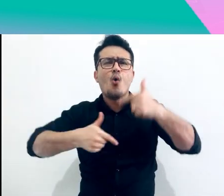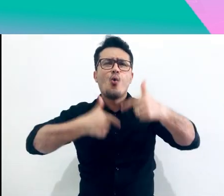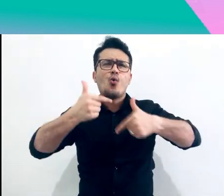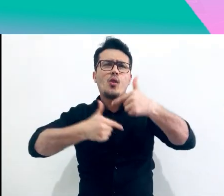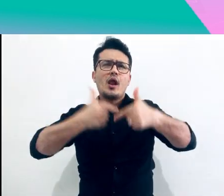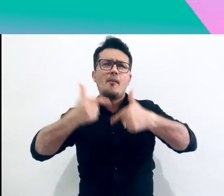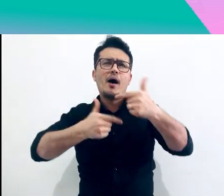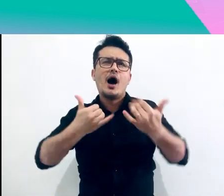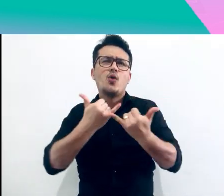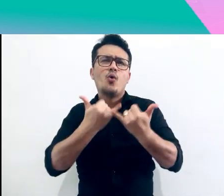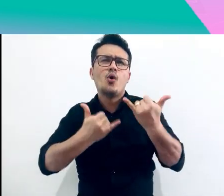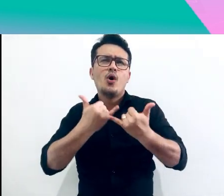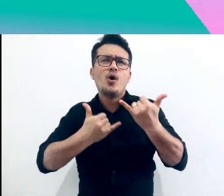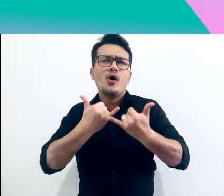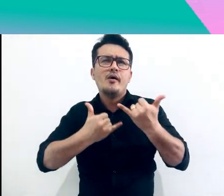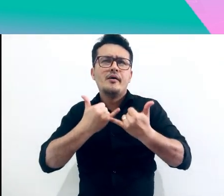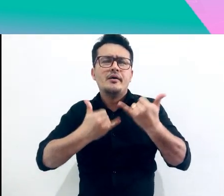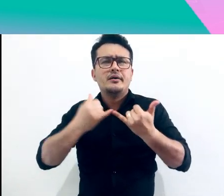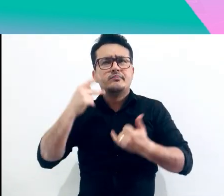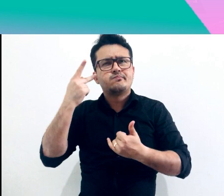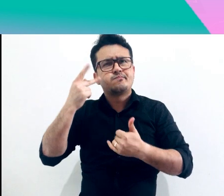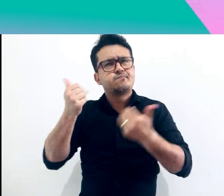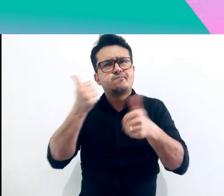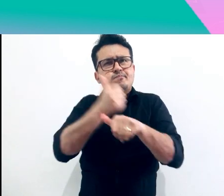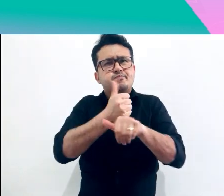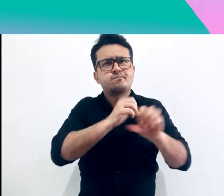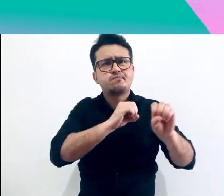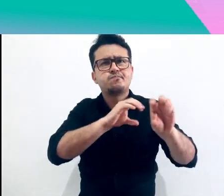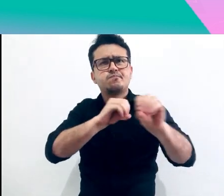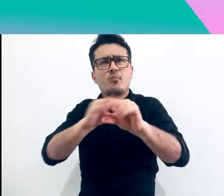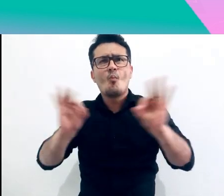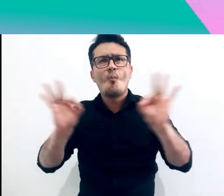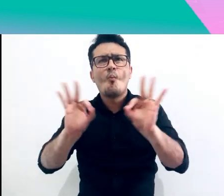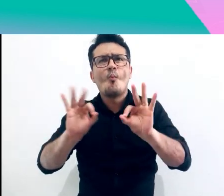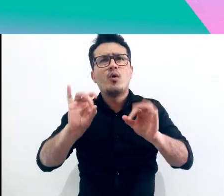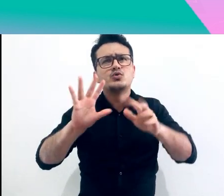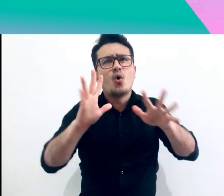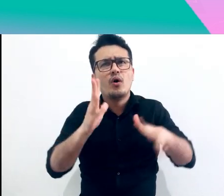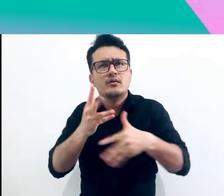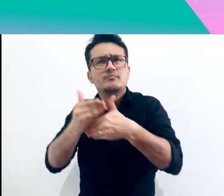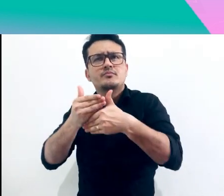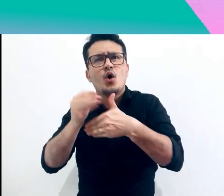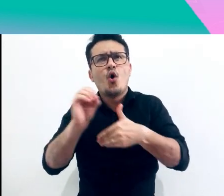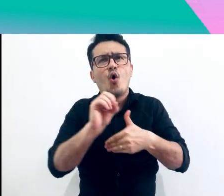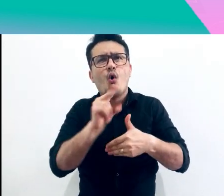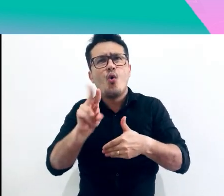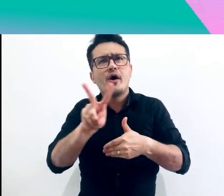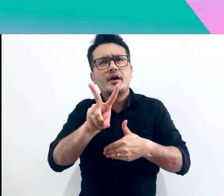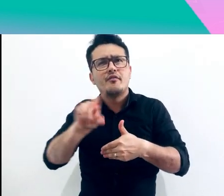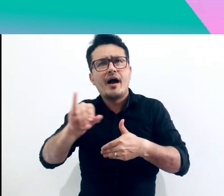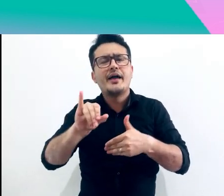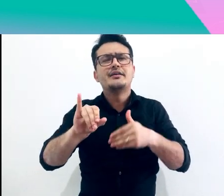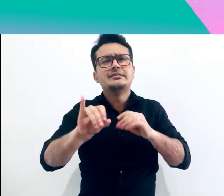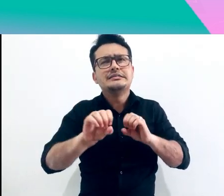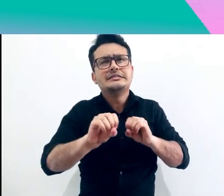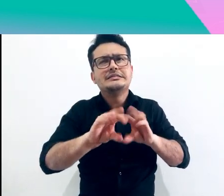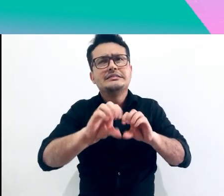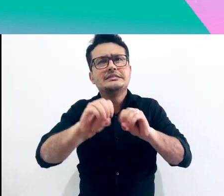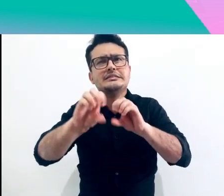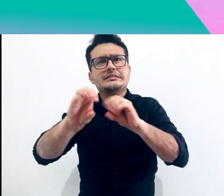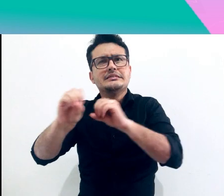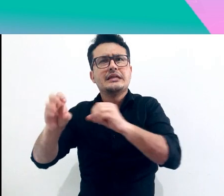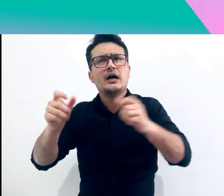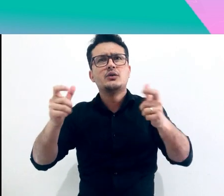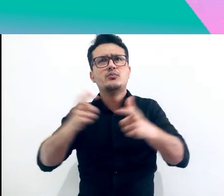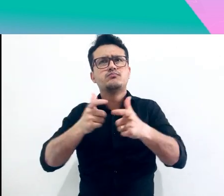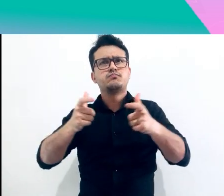contraturno. Esse atendimento é um serviço que, como diz a política, não substitui a escolarização. É suplementar